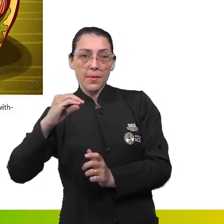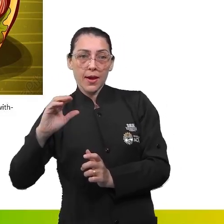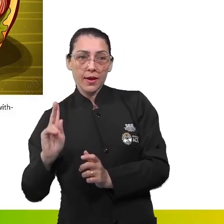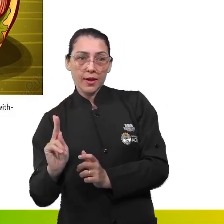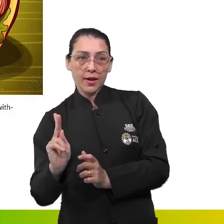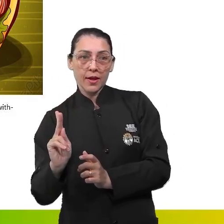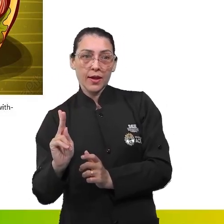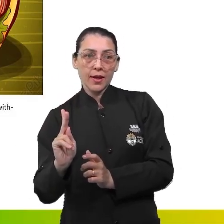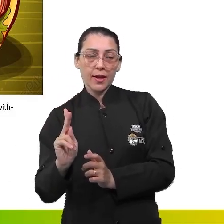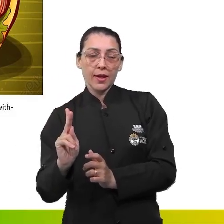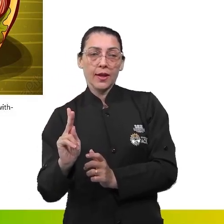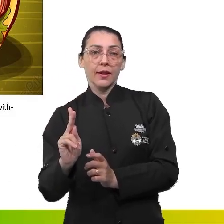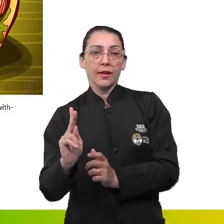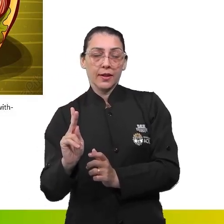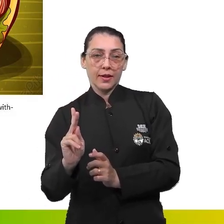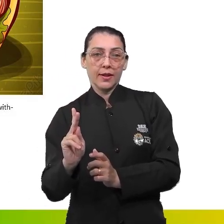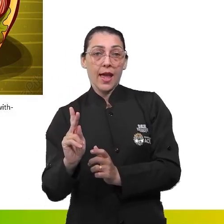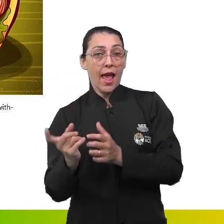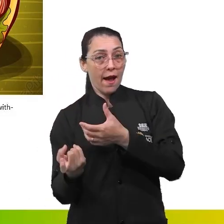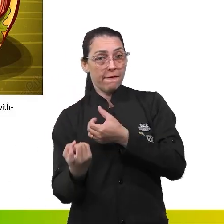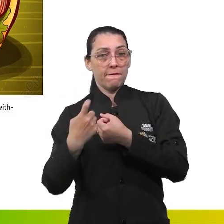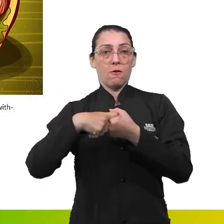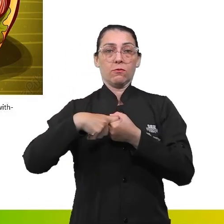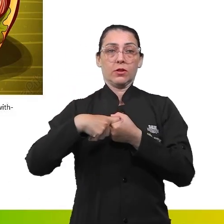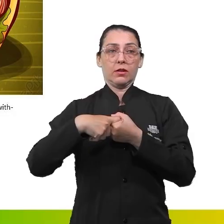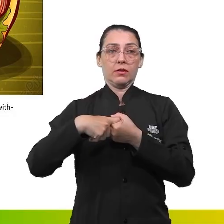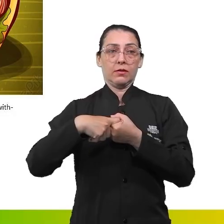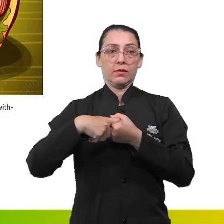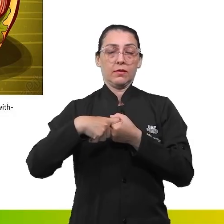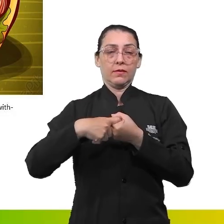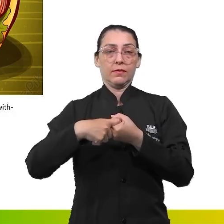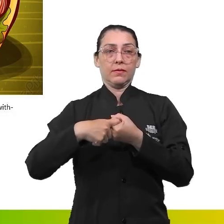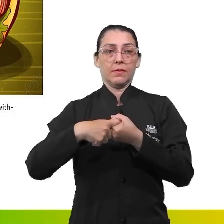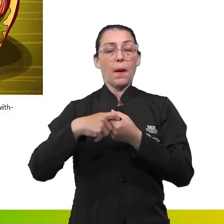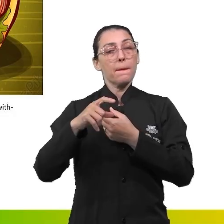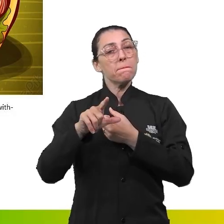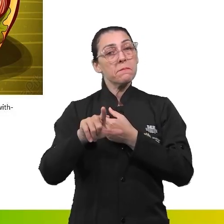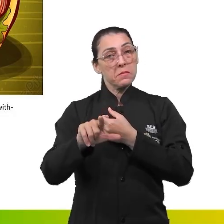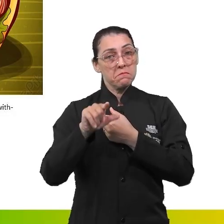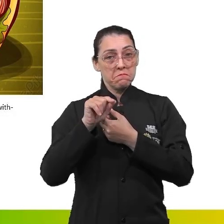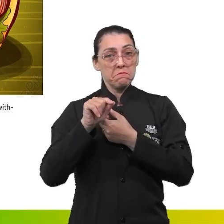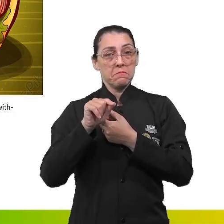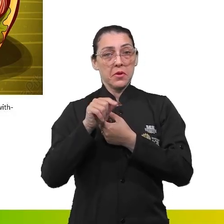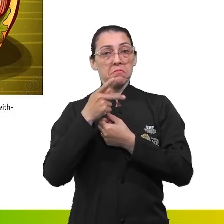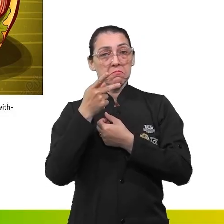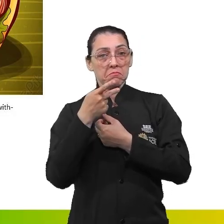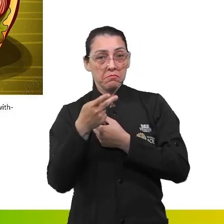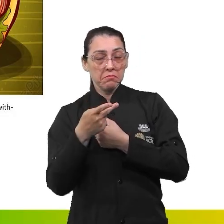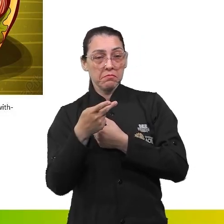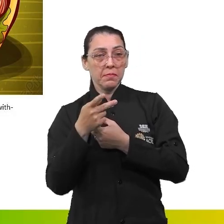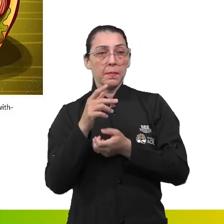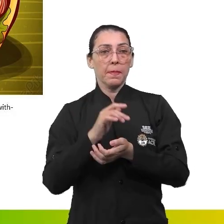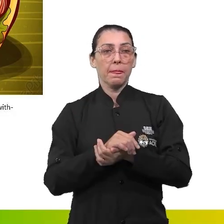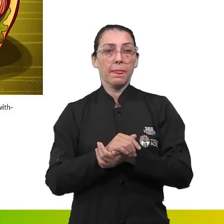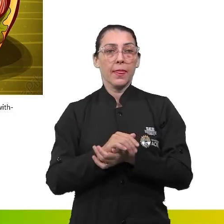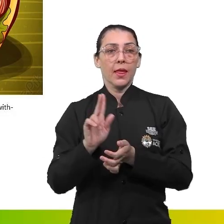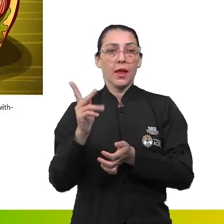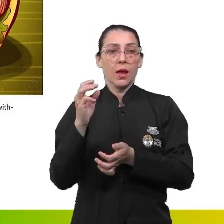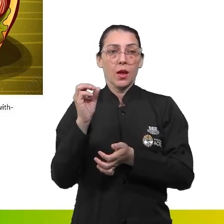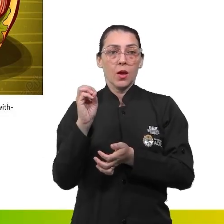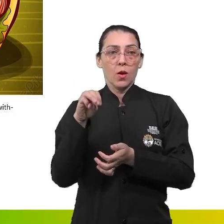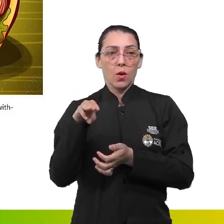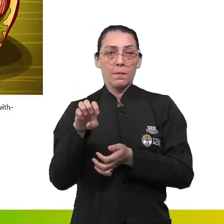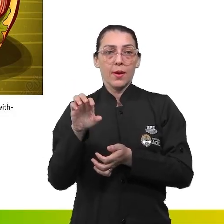feedback, que no caso aqui o feedback é o retorno, muitas pessoas preferem falar feedback. Nós temos o